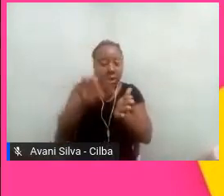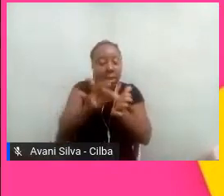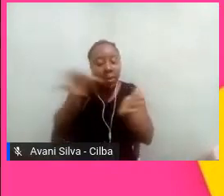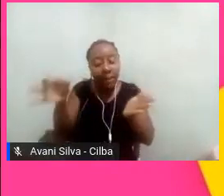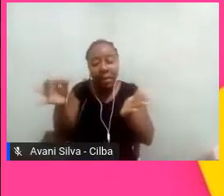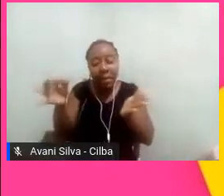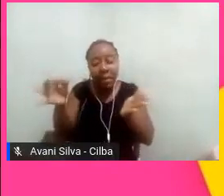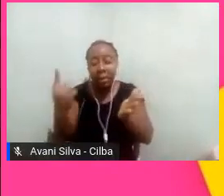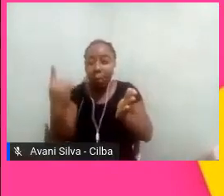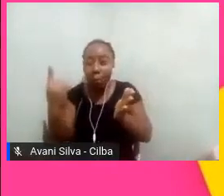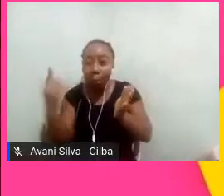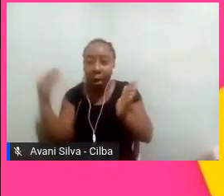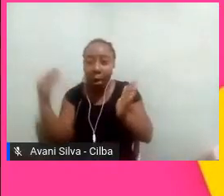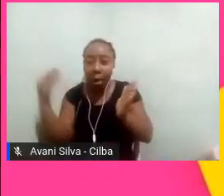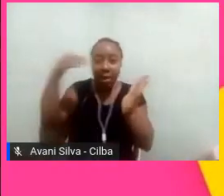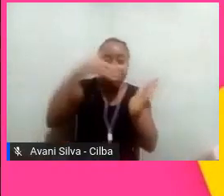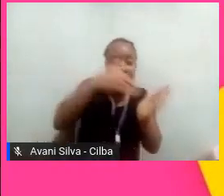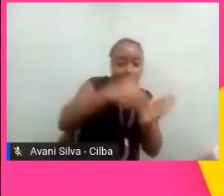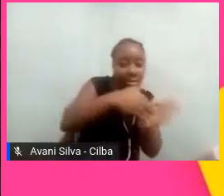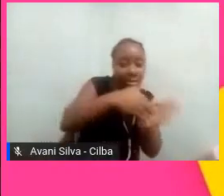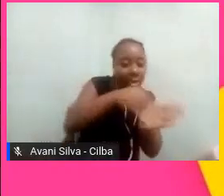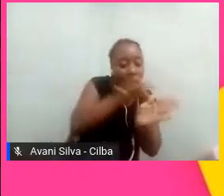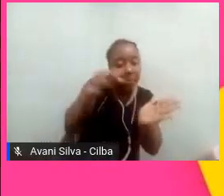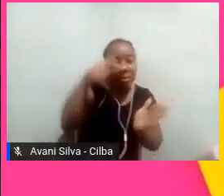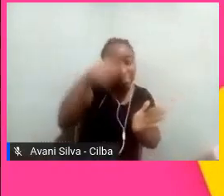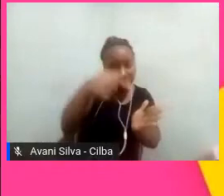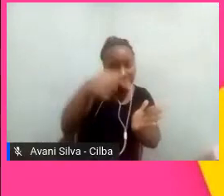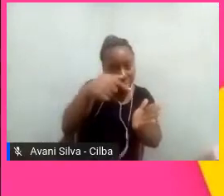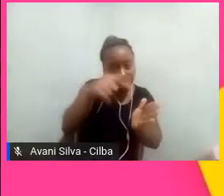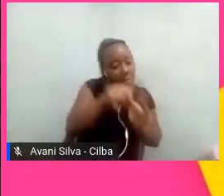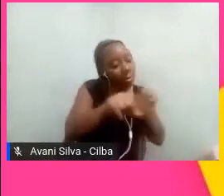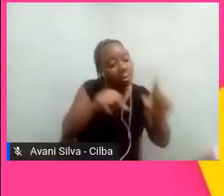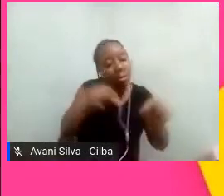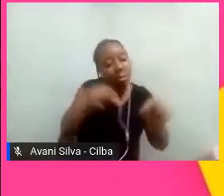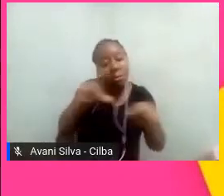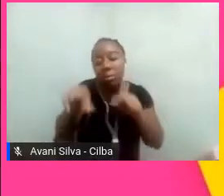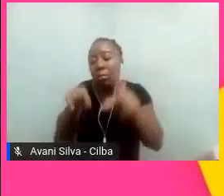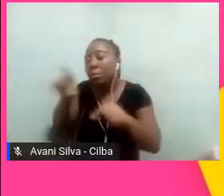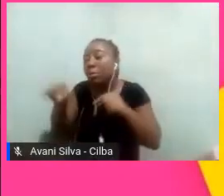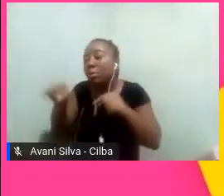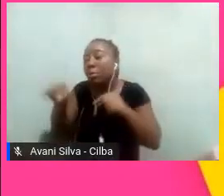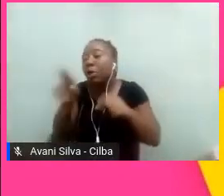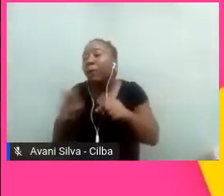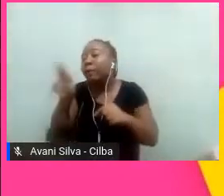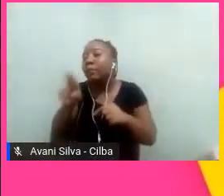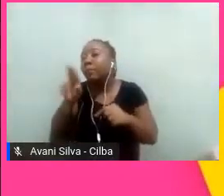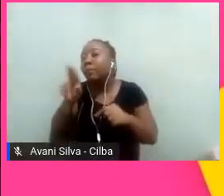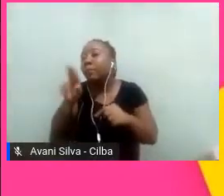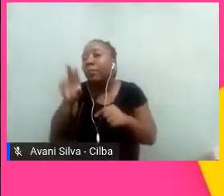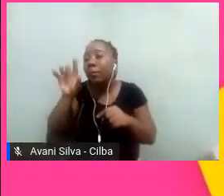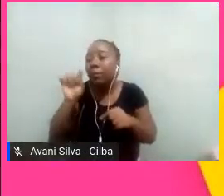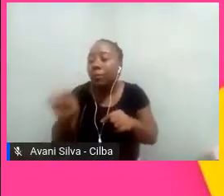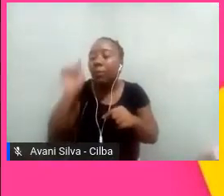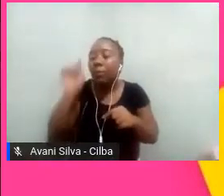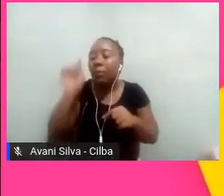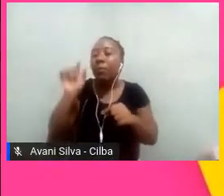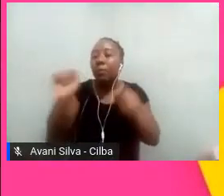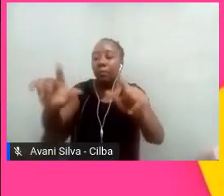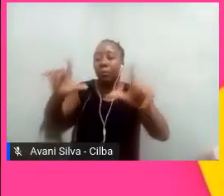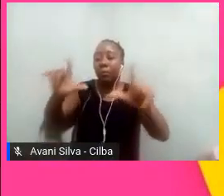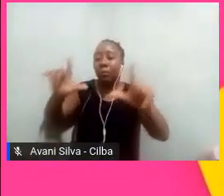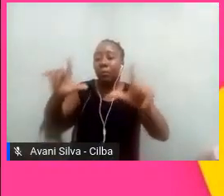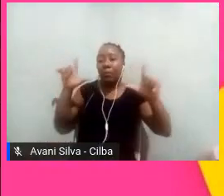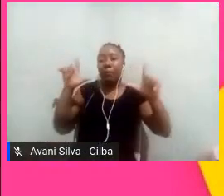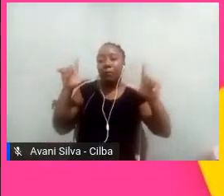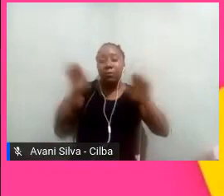página 7. Aí eu estou selecionando aqui, ó. Se eu clico no objeto, ele me mostra na maquete onde